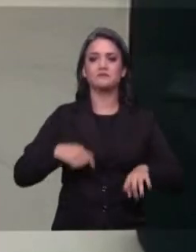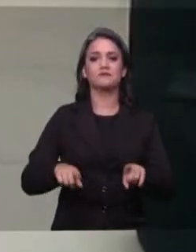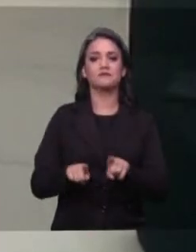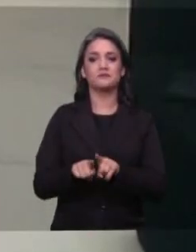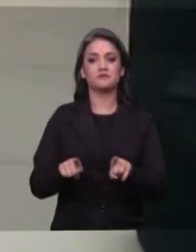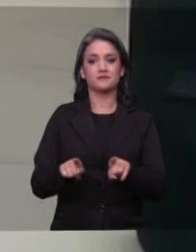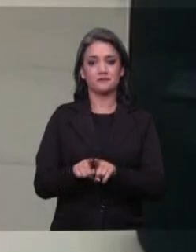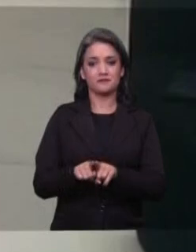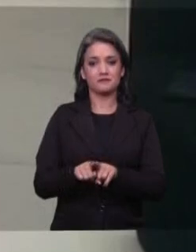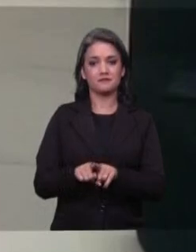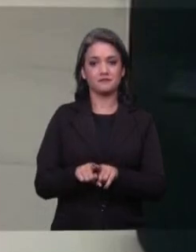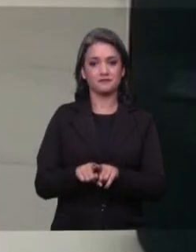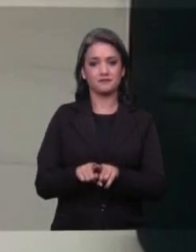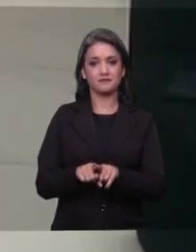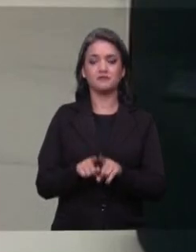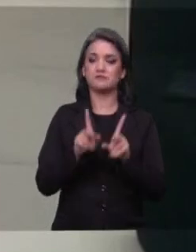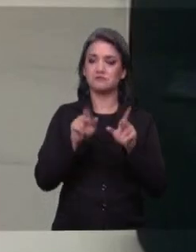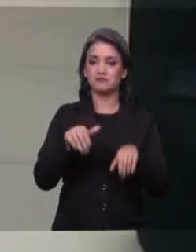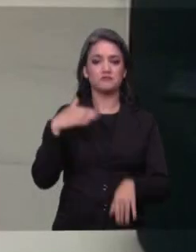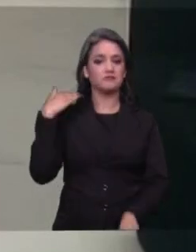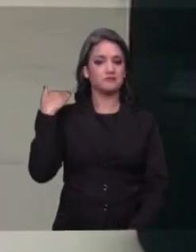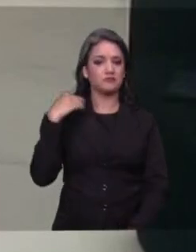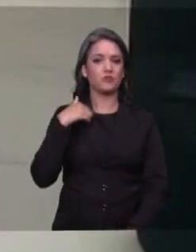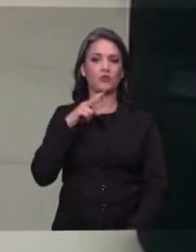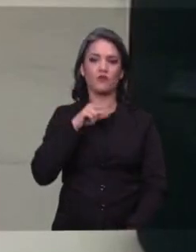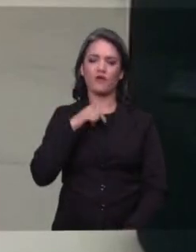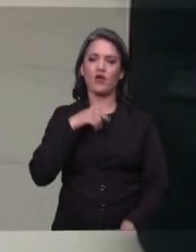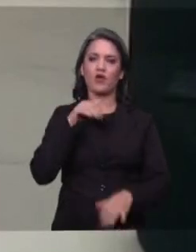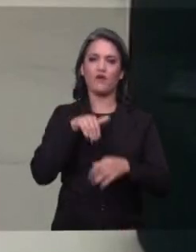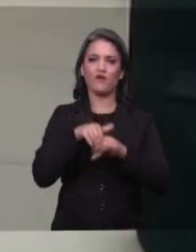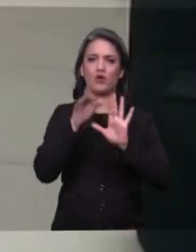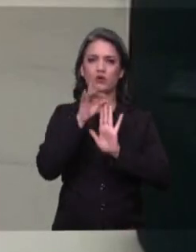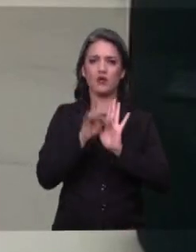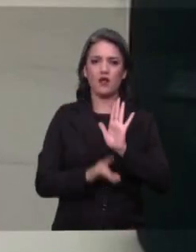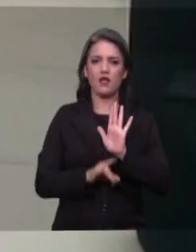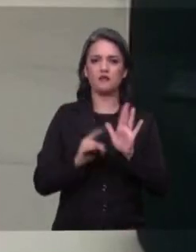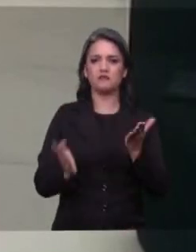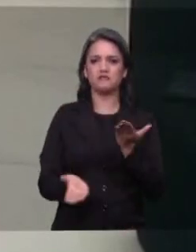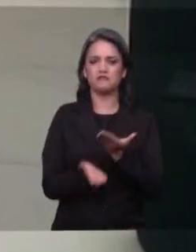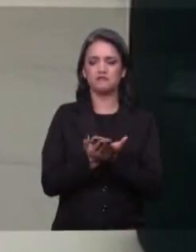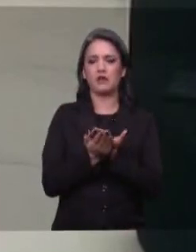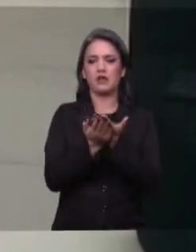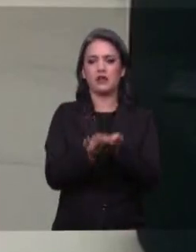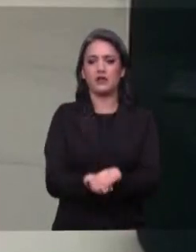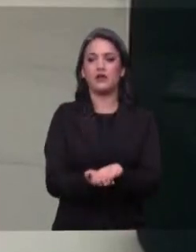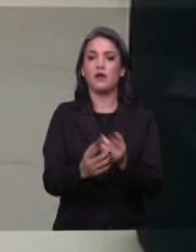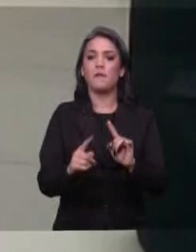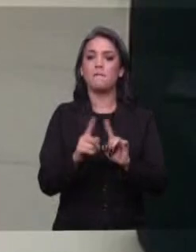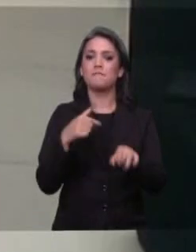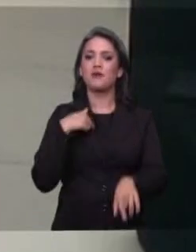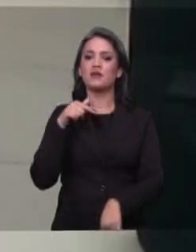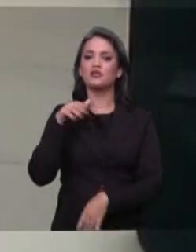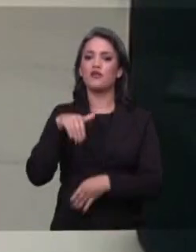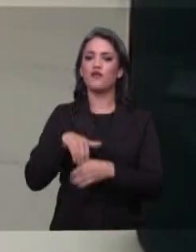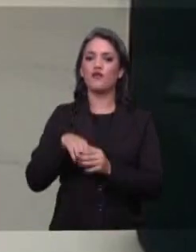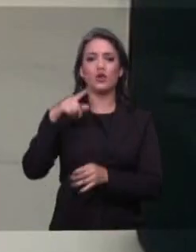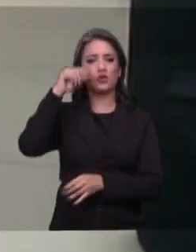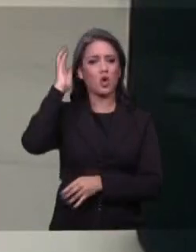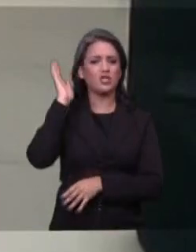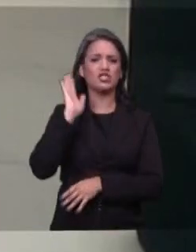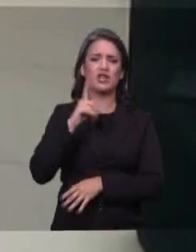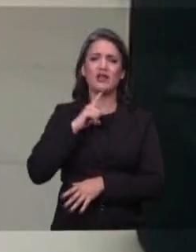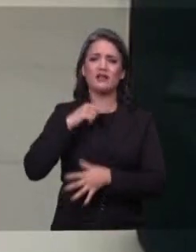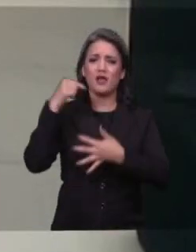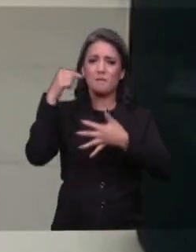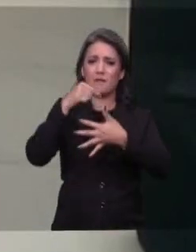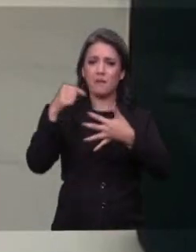por videoconferência, tem pele clara, cabelos grisalhos, lisos, volumosos, penteados para trás. Usa óculos de armação